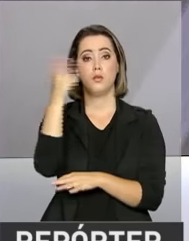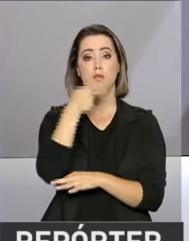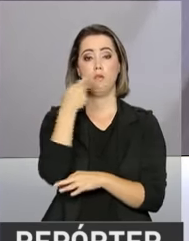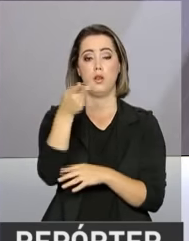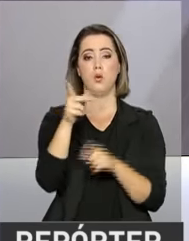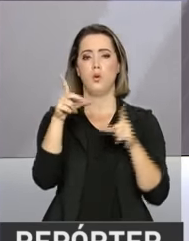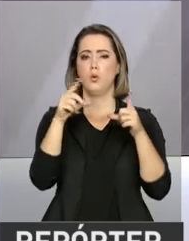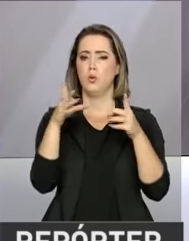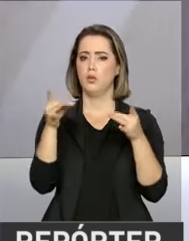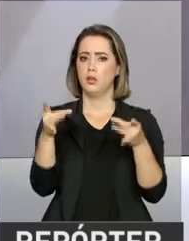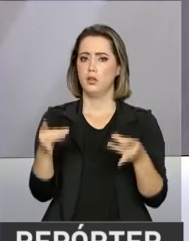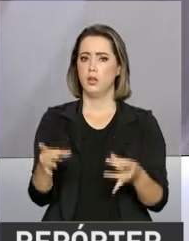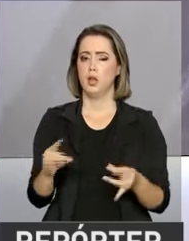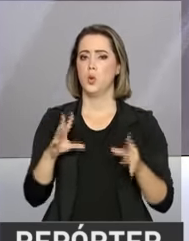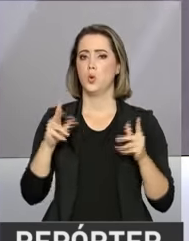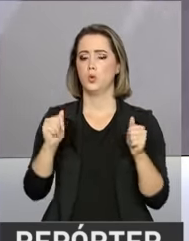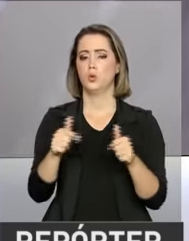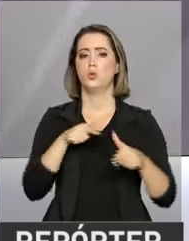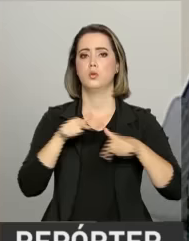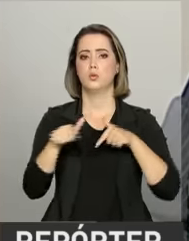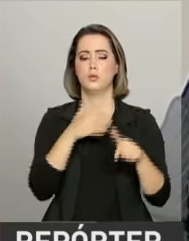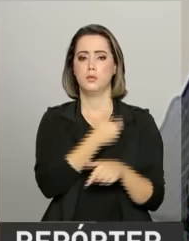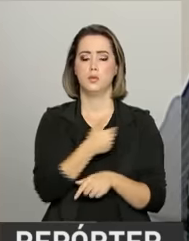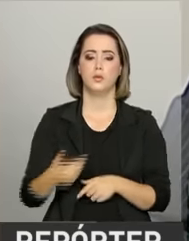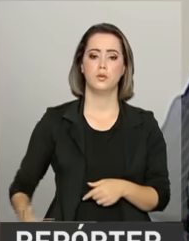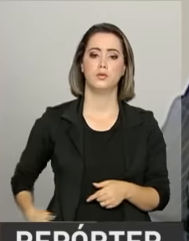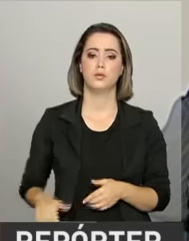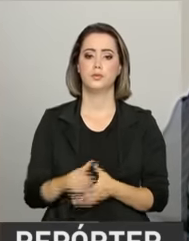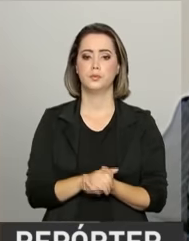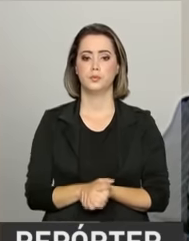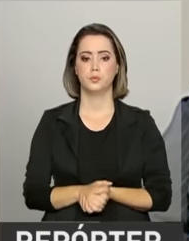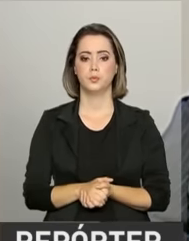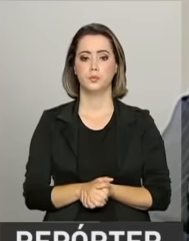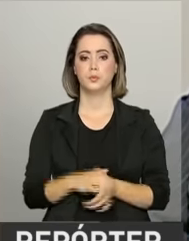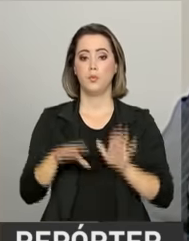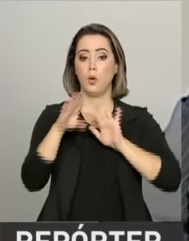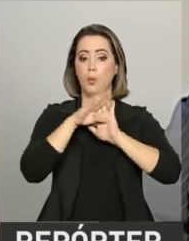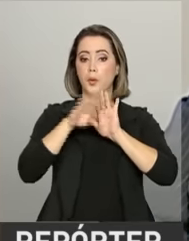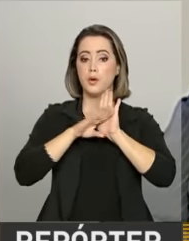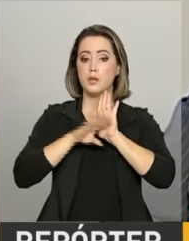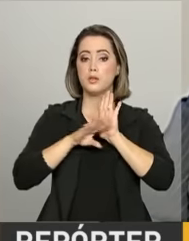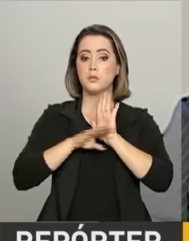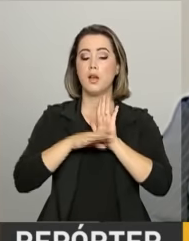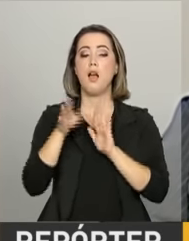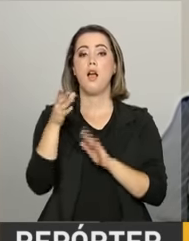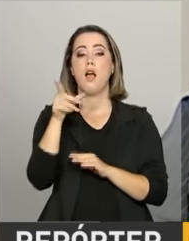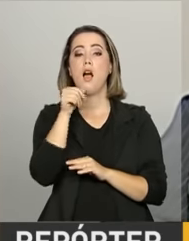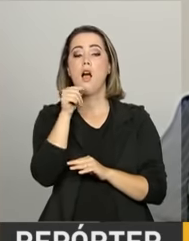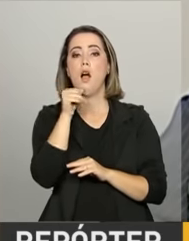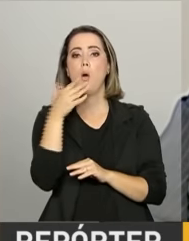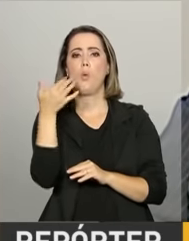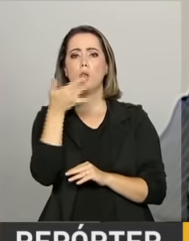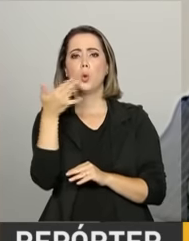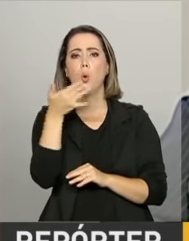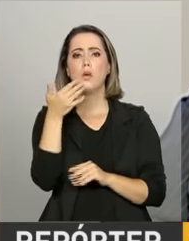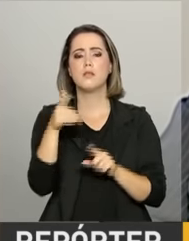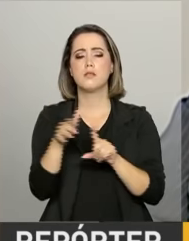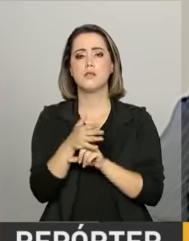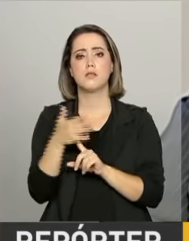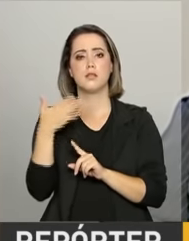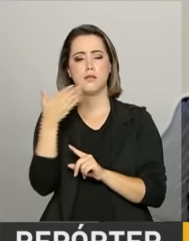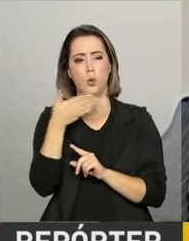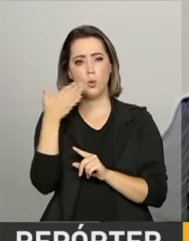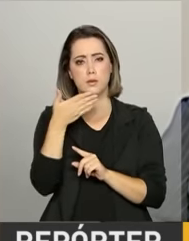para tira o acesso à água o Programa Água Doce atende prioritariamente as